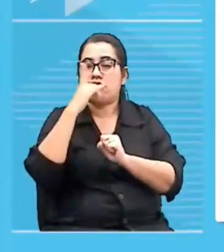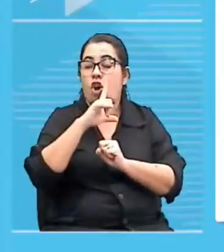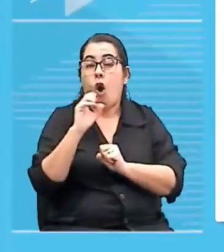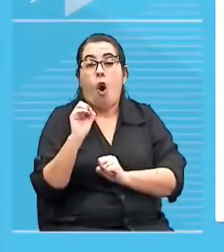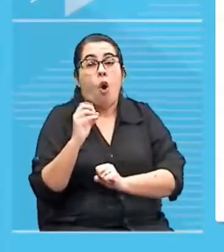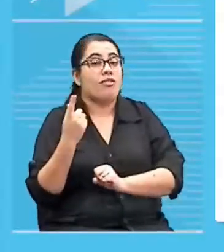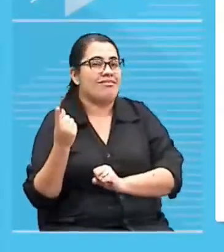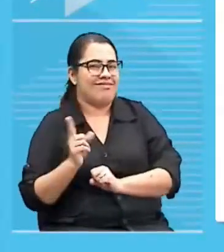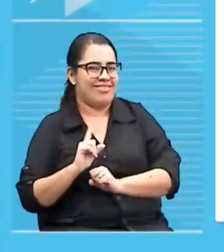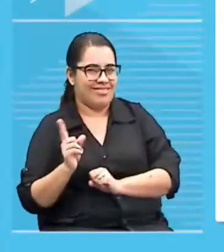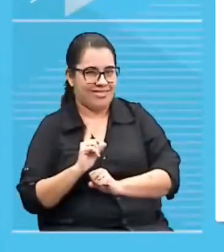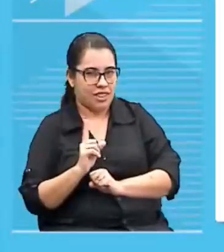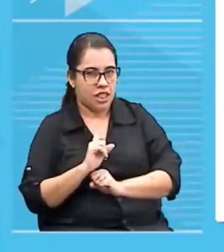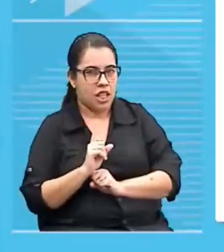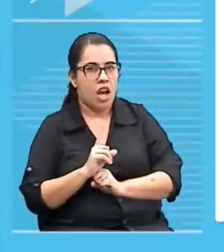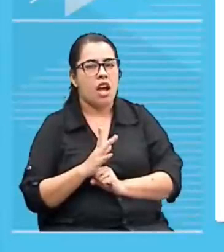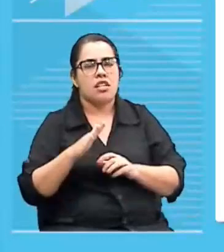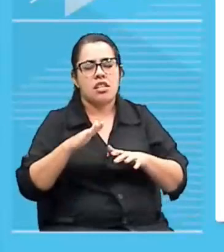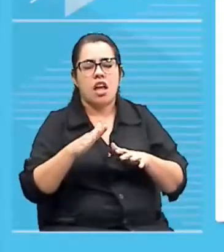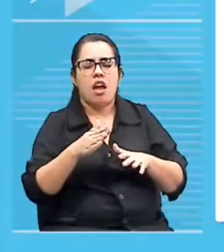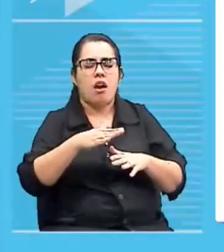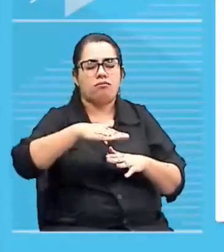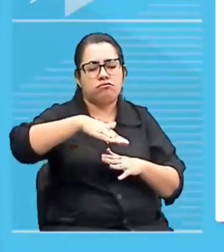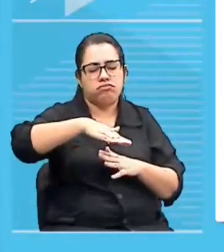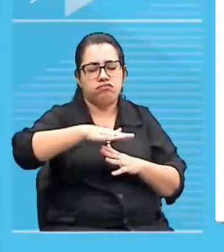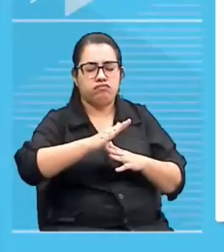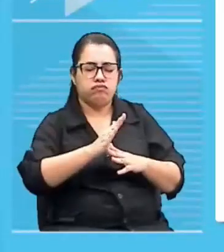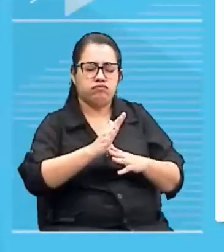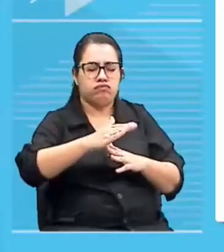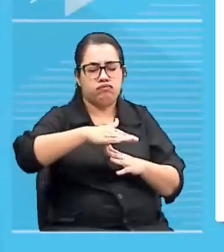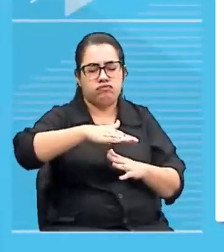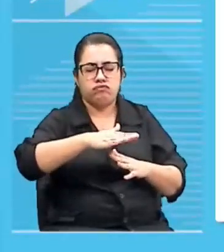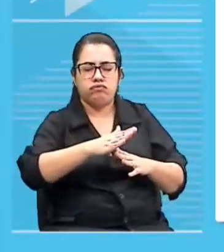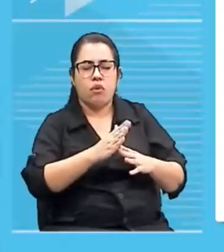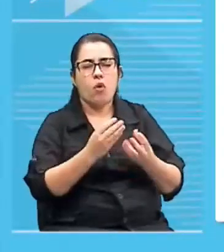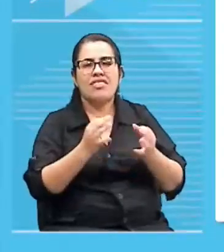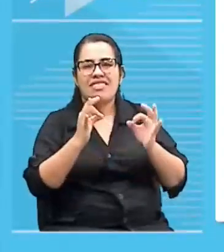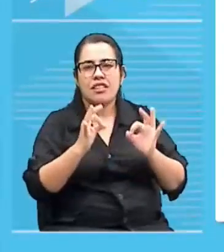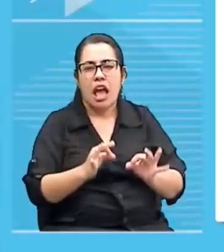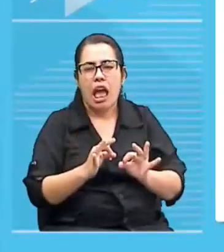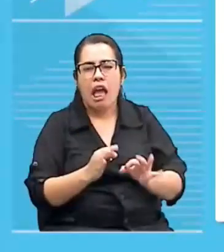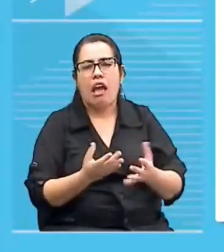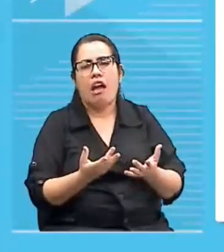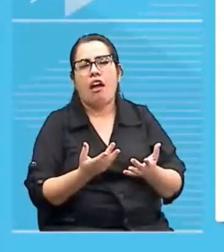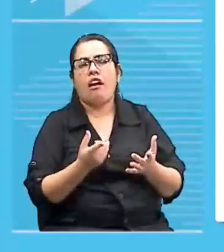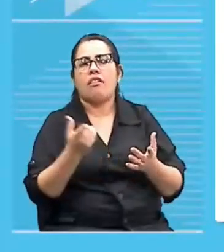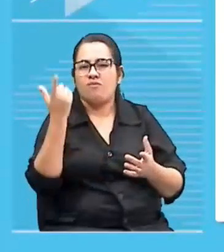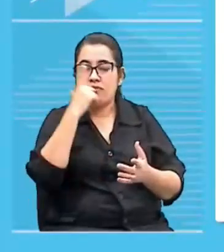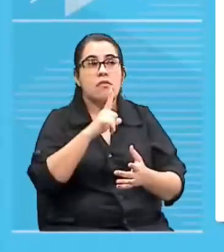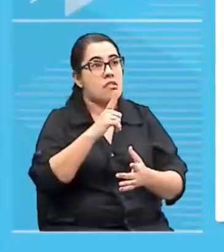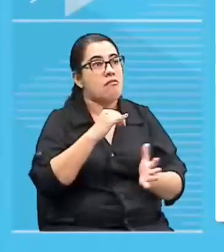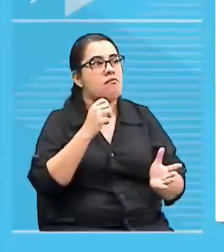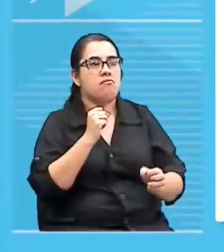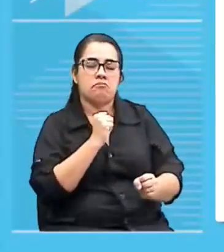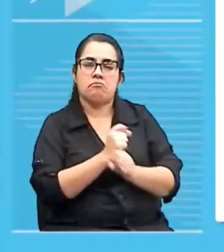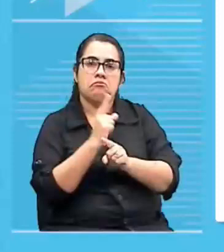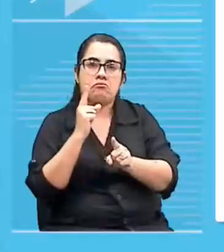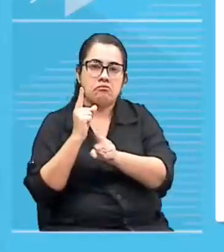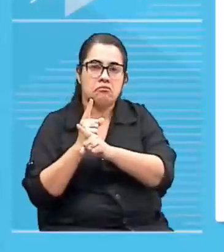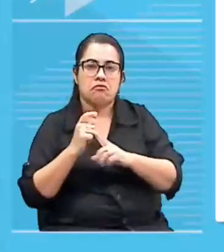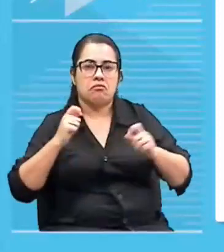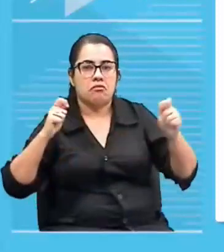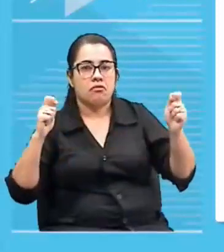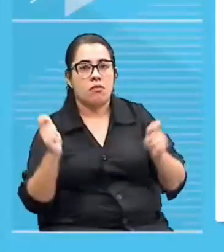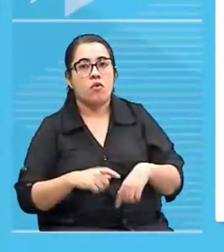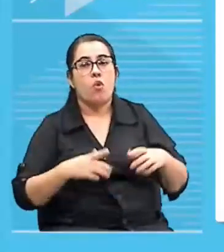não. Se ela está na inclinação correta, certo? Então, ele consegue identificar